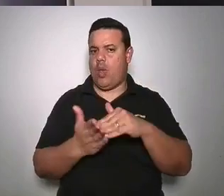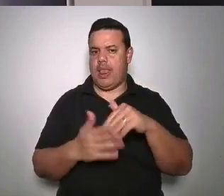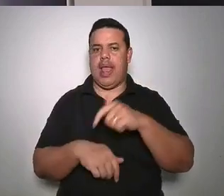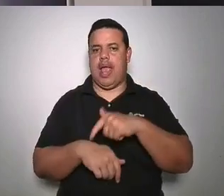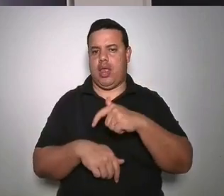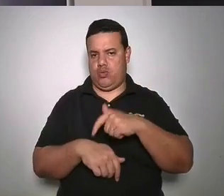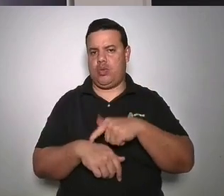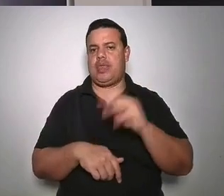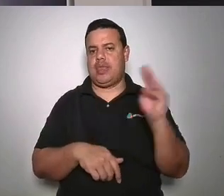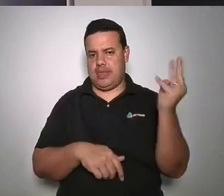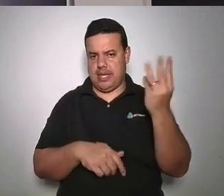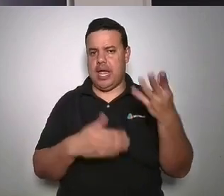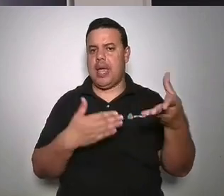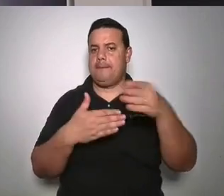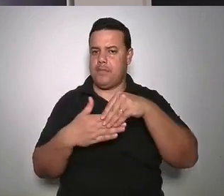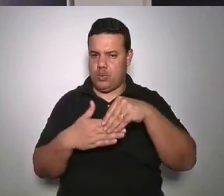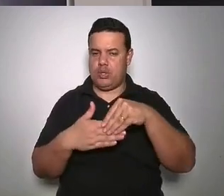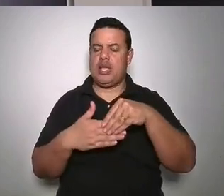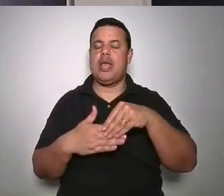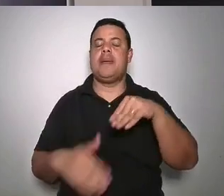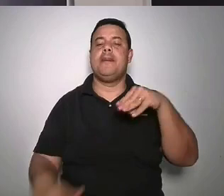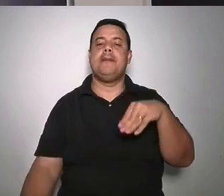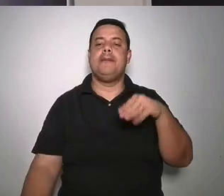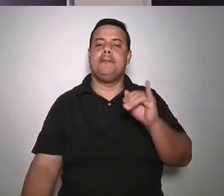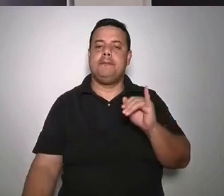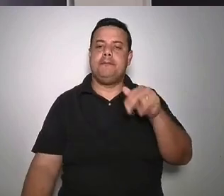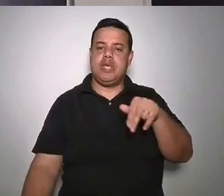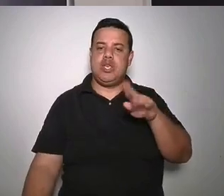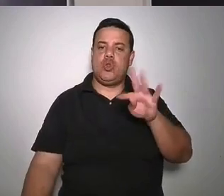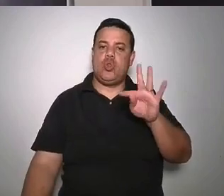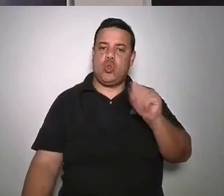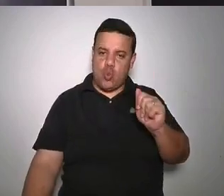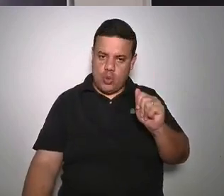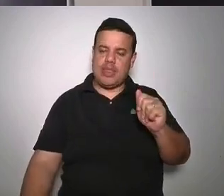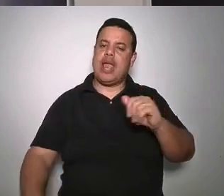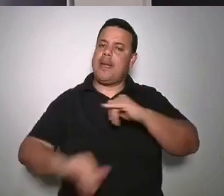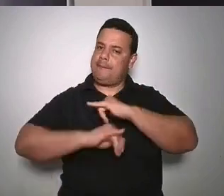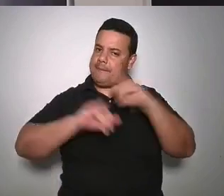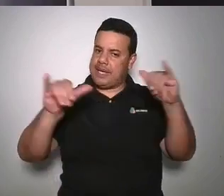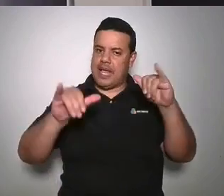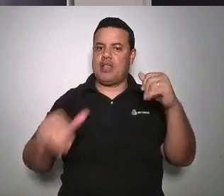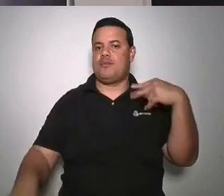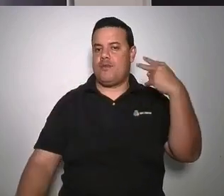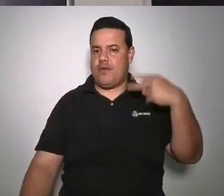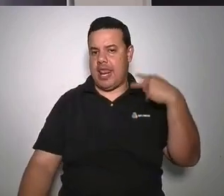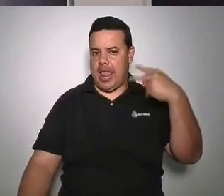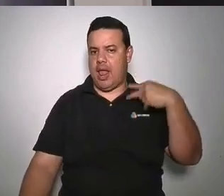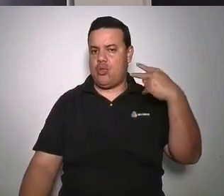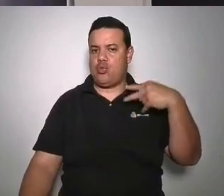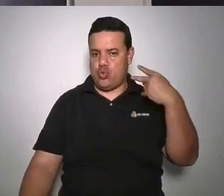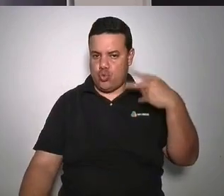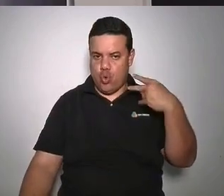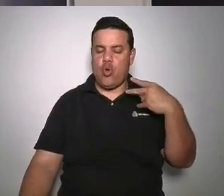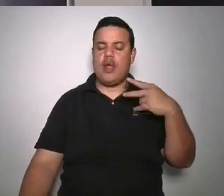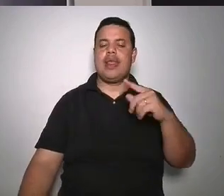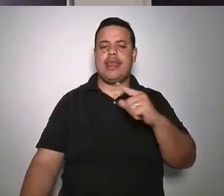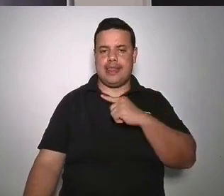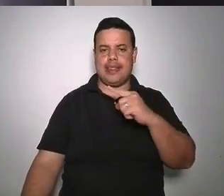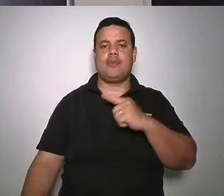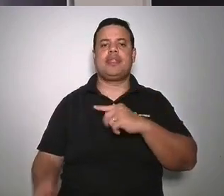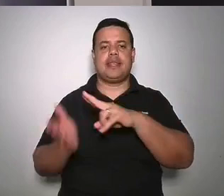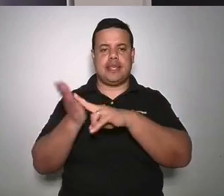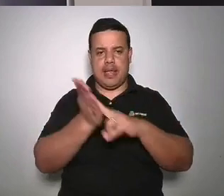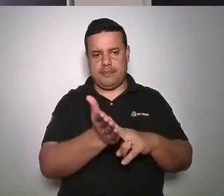minuta, a mensagem para os vereadores. Então, ali está sendo encaminhada a Cristiane